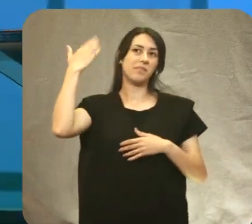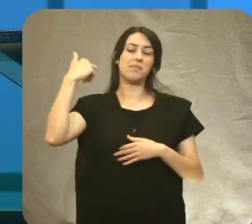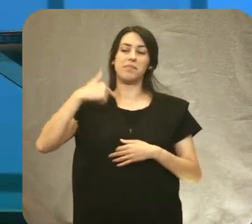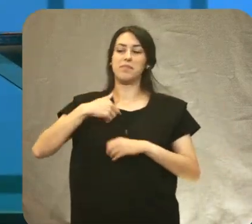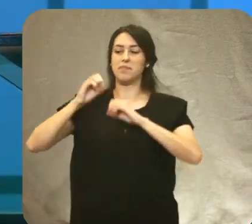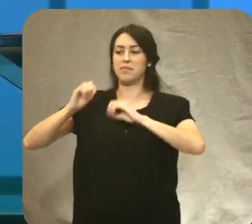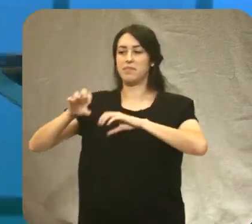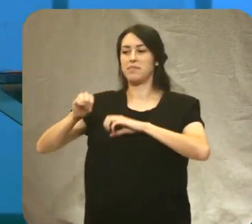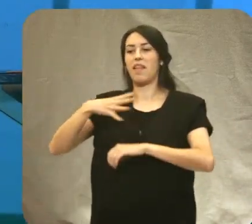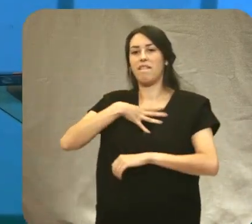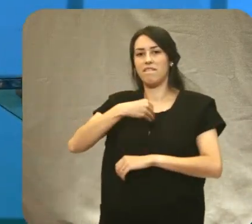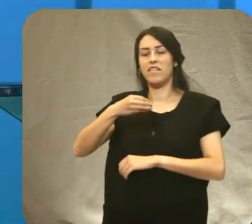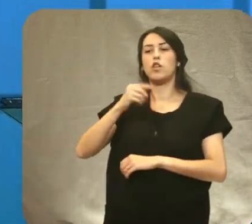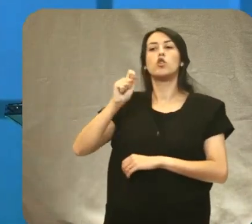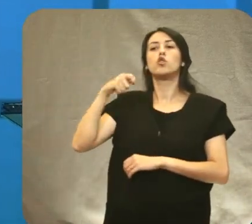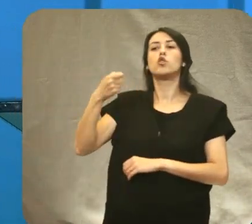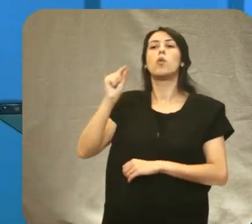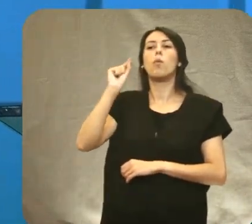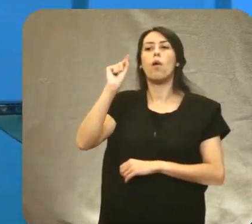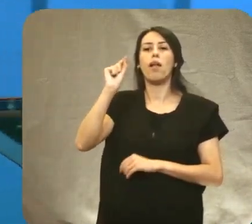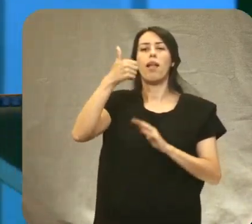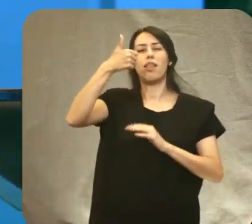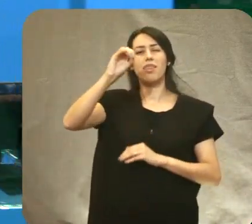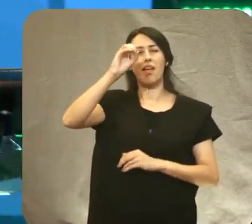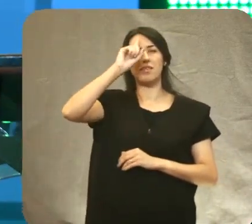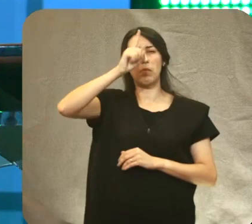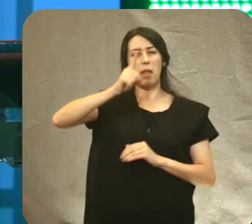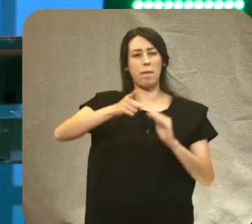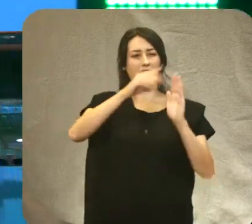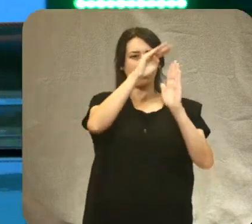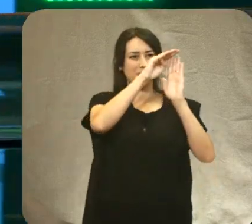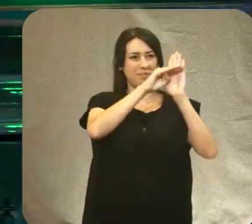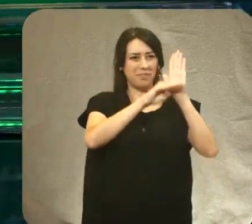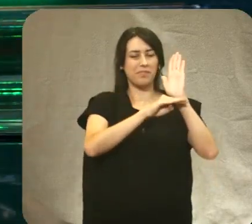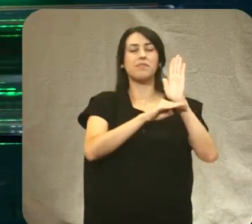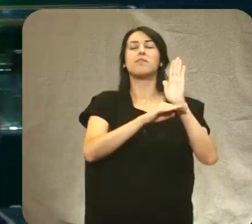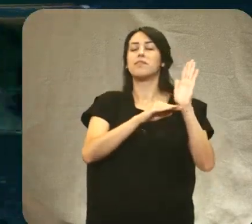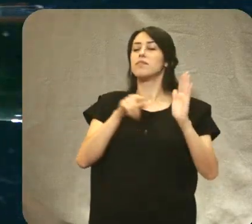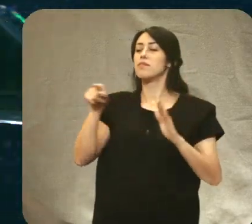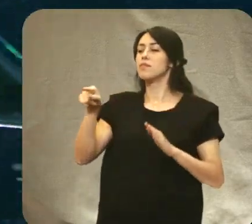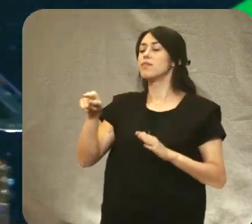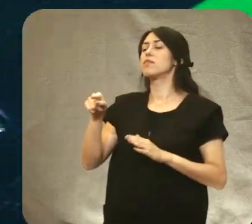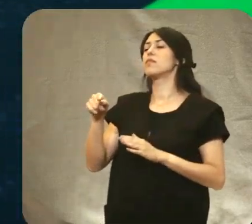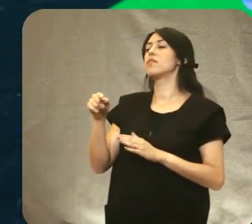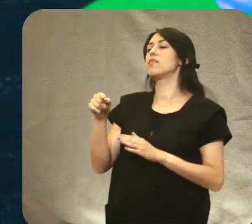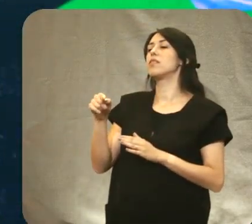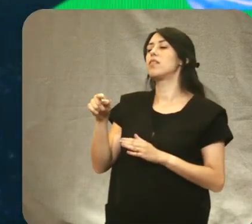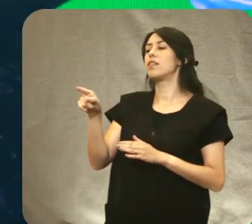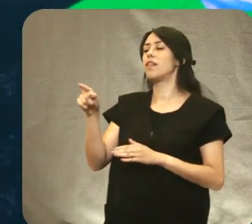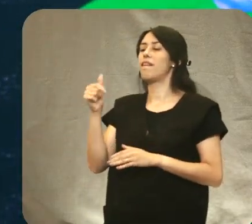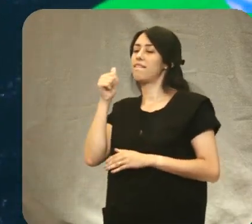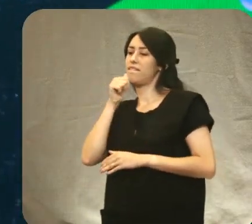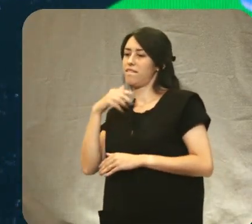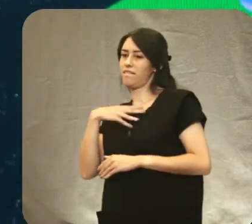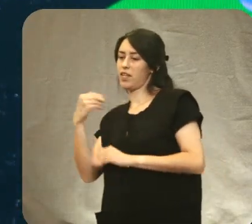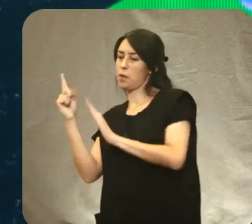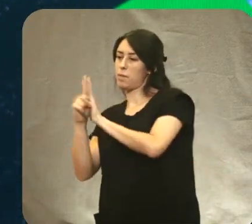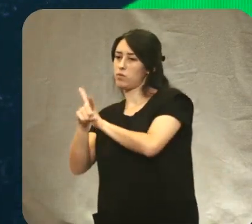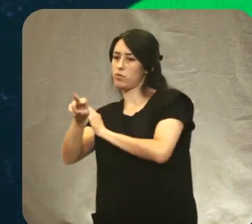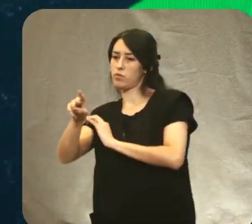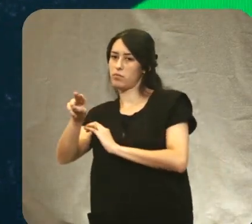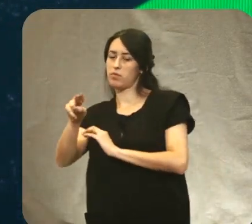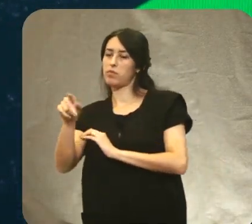os nossos filhos a respeito dos 10 mandamentos. E então ela perguntou para o Benício, você sabe o que significa